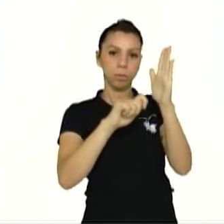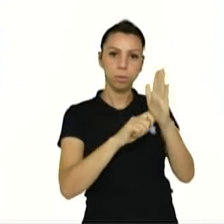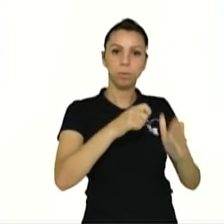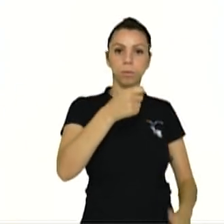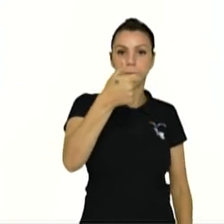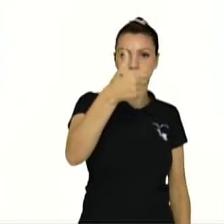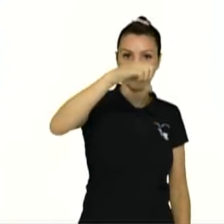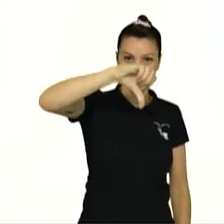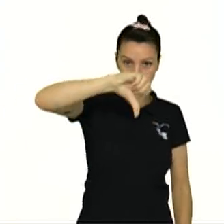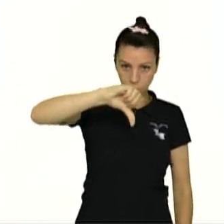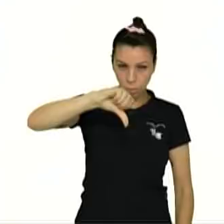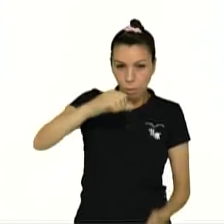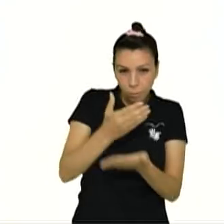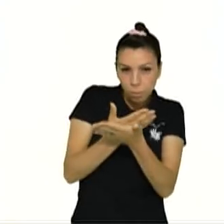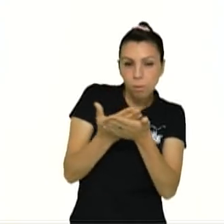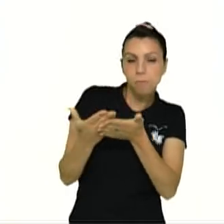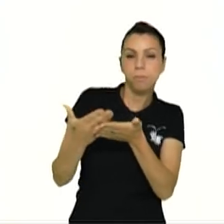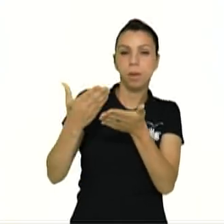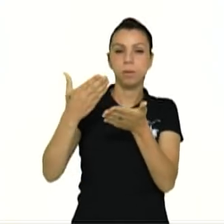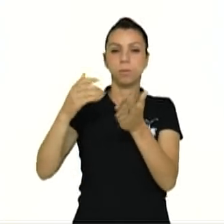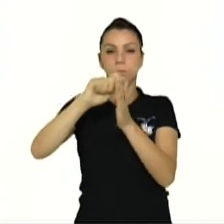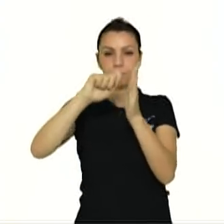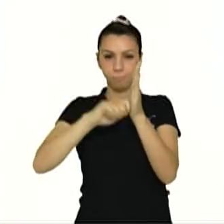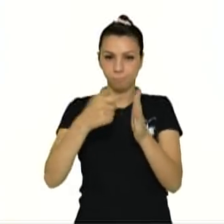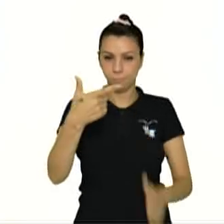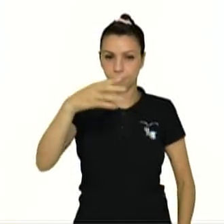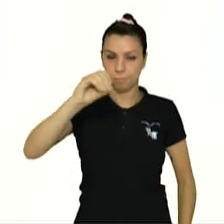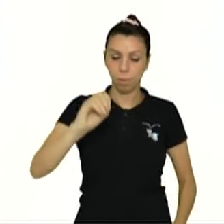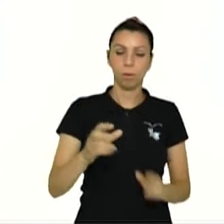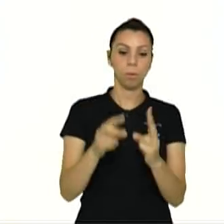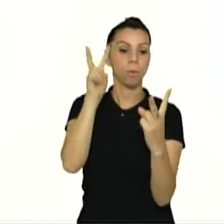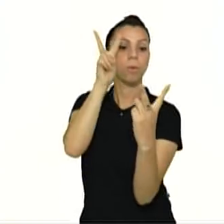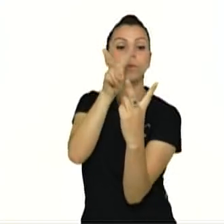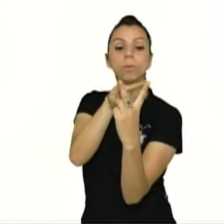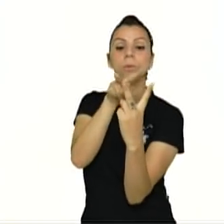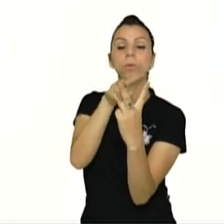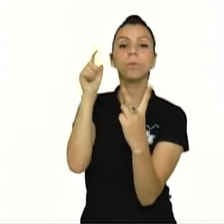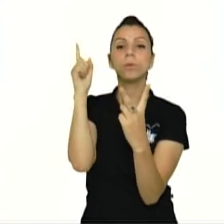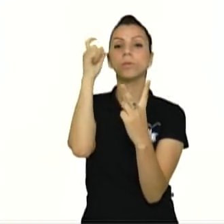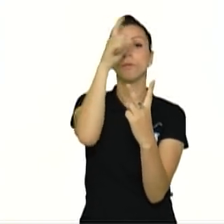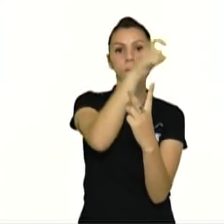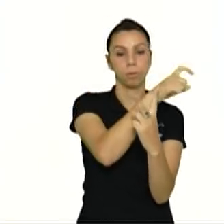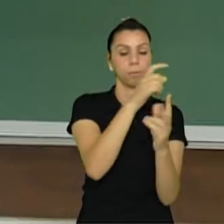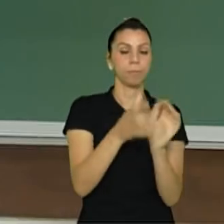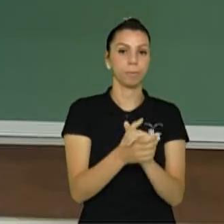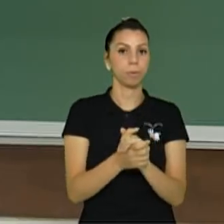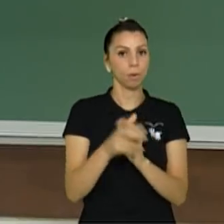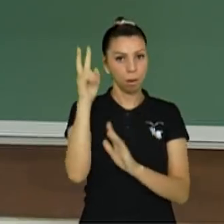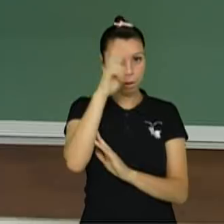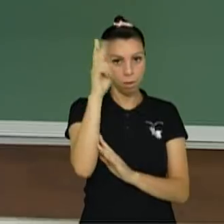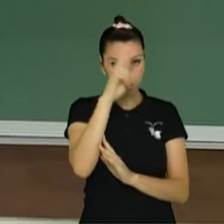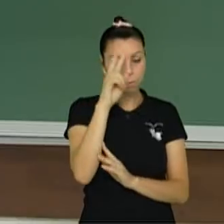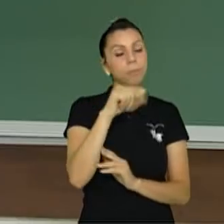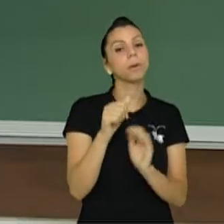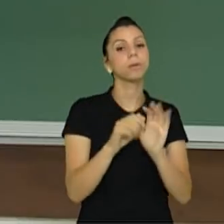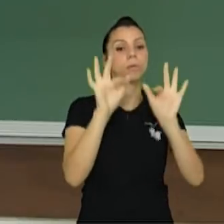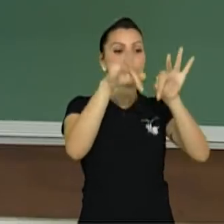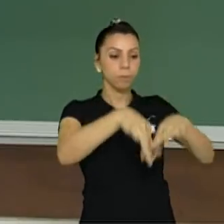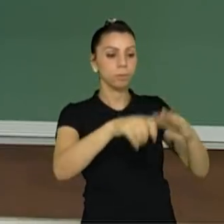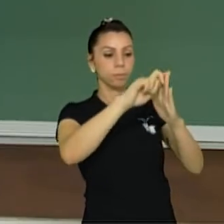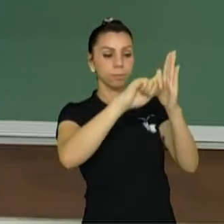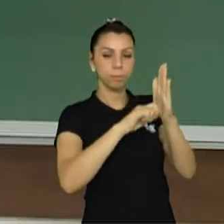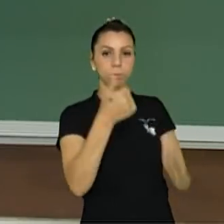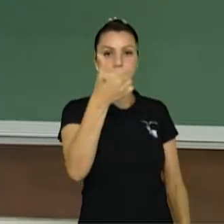do XX. Então, vamos lá, descrever duas dificuldades, lembrando ali que esse final do século XIX e início do século